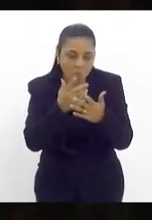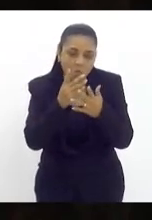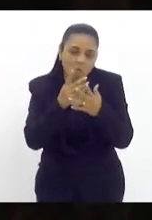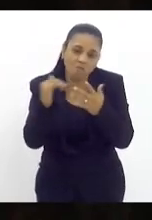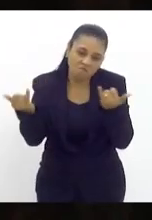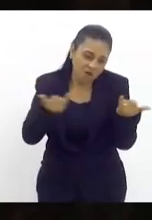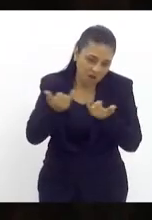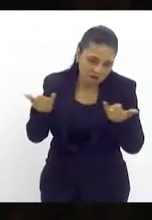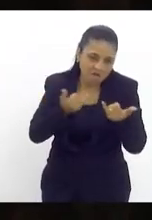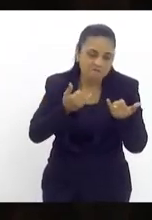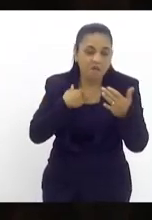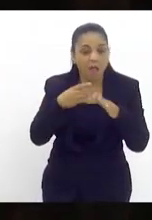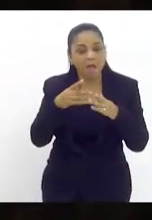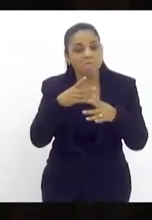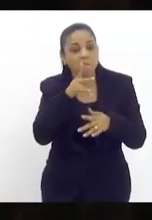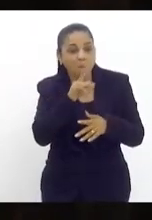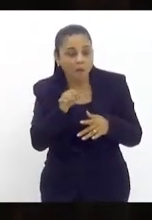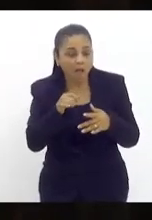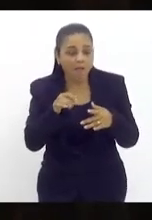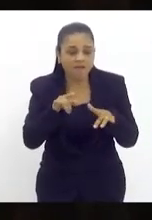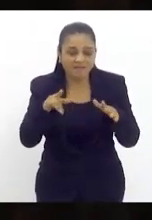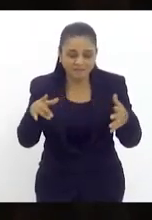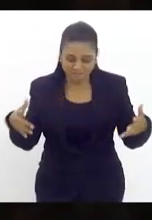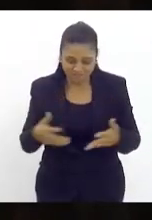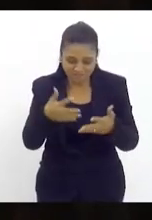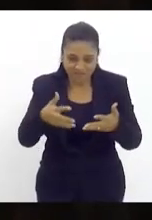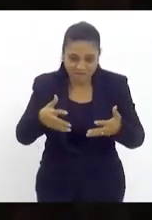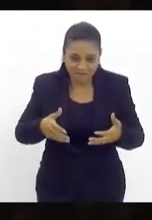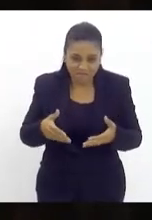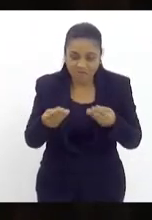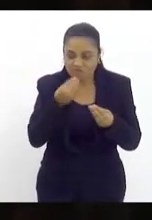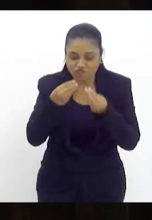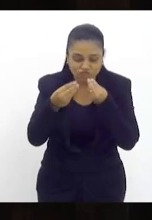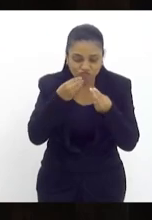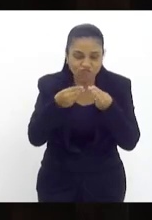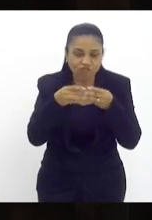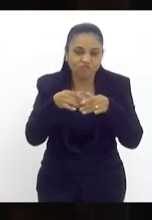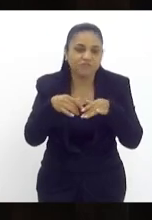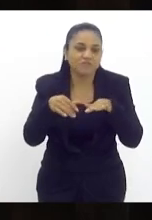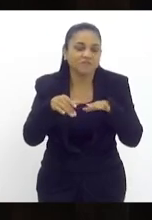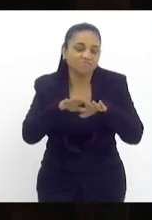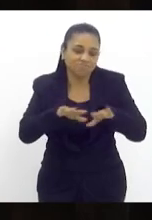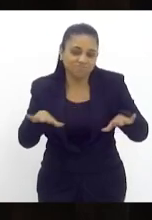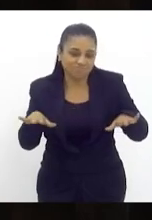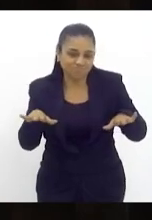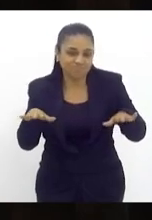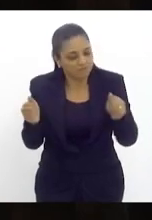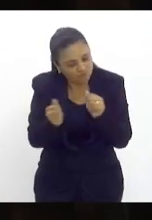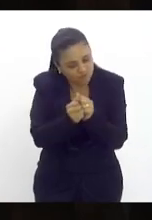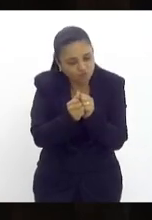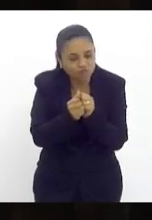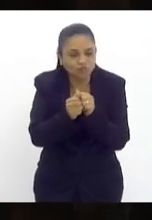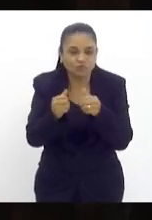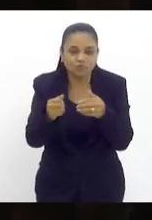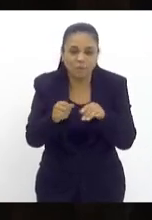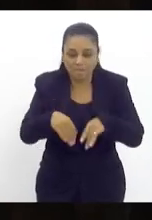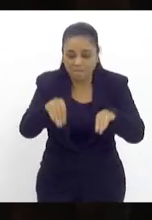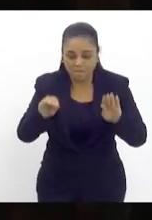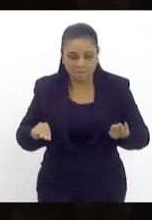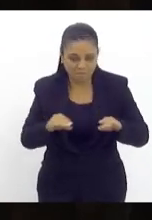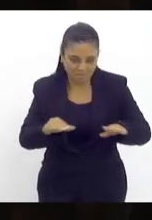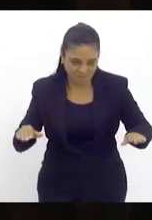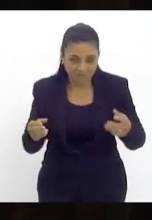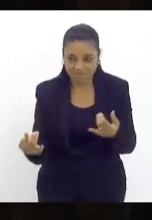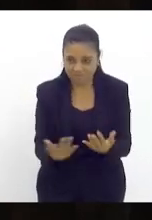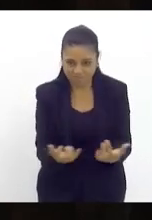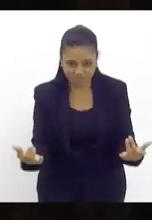tá fazendo piquenique comigo, cada coisa, né, que a gente escutava, muito bonita, né? Isso não dá nem para contar em estatística, né, porque